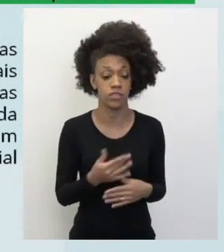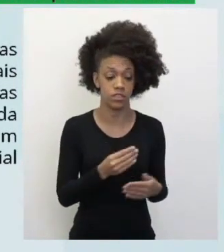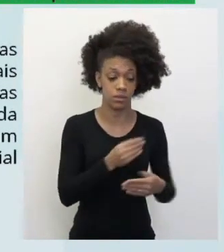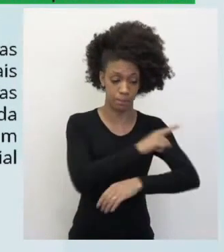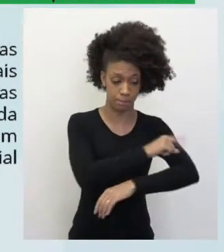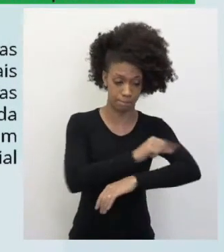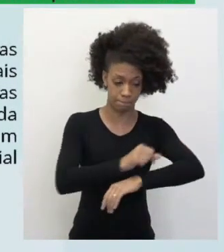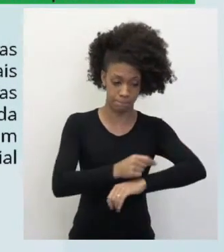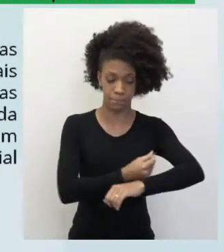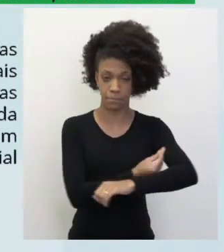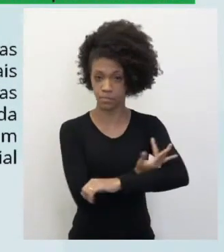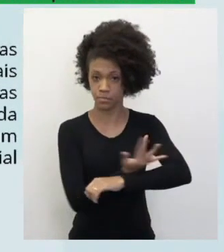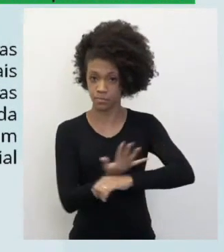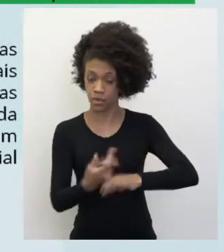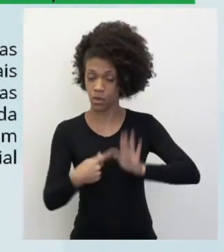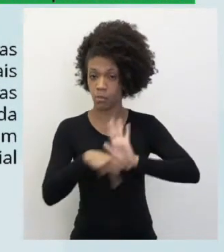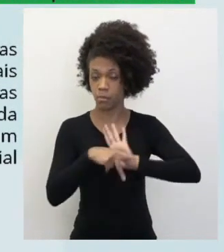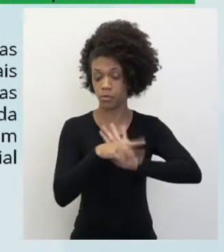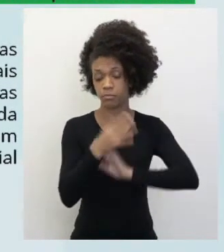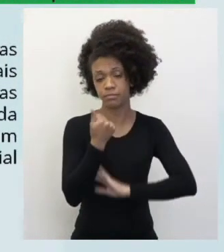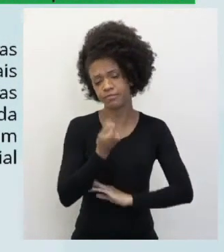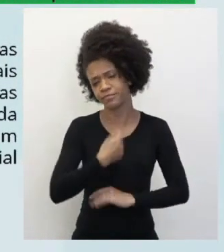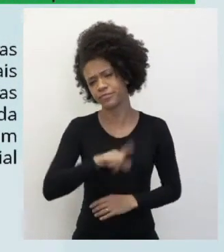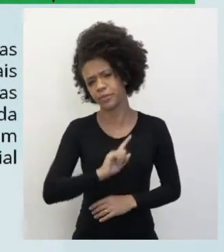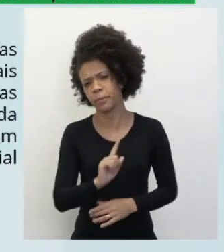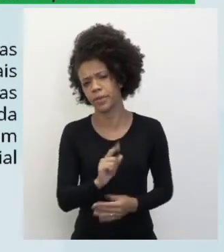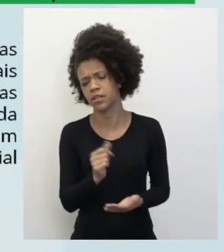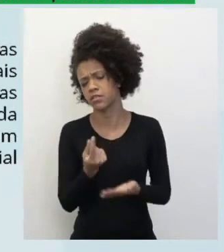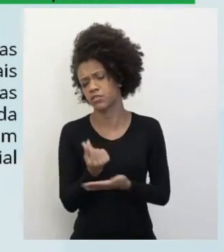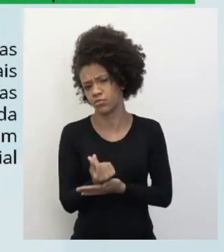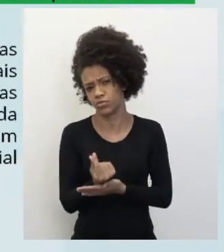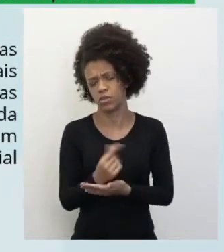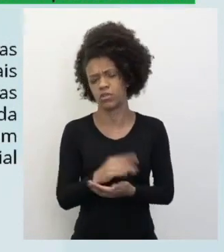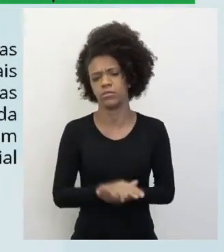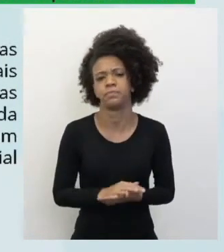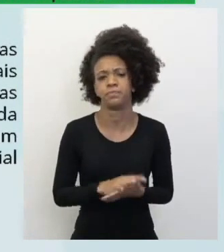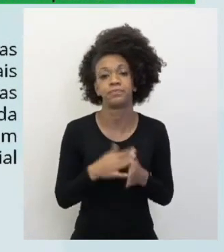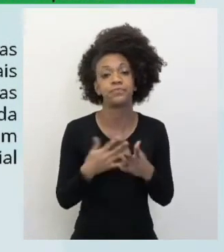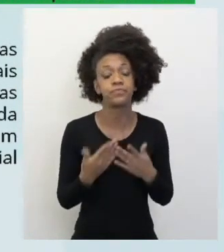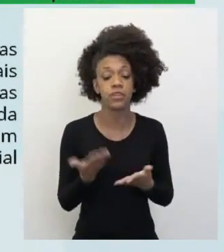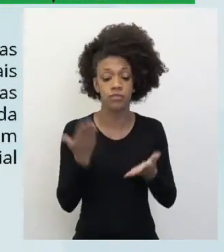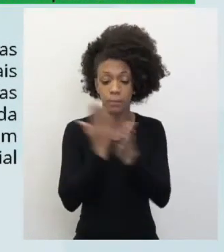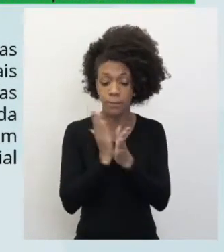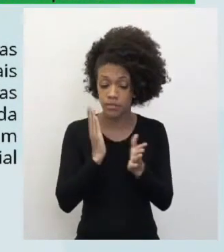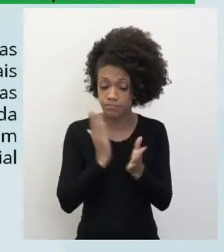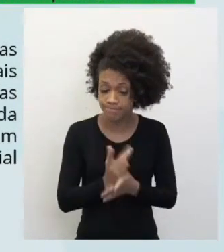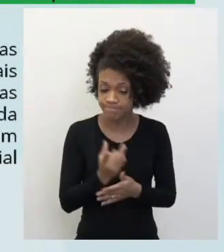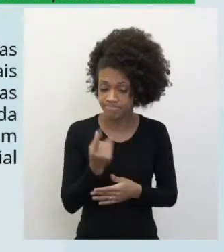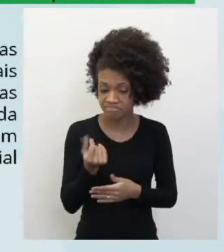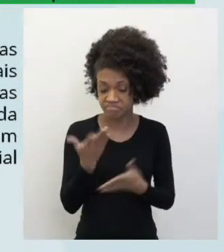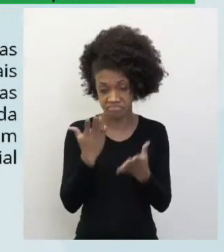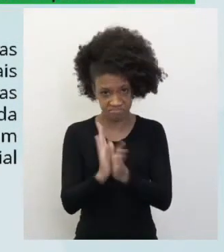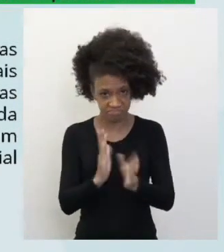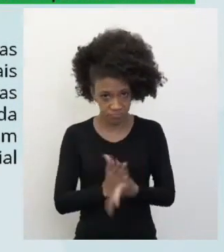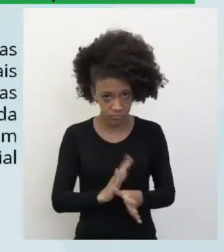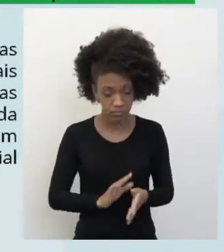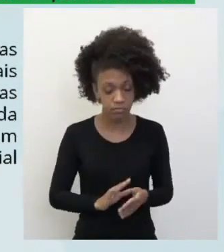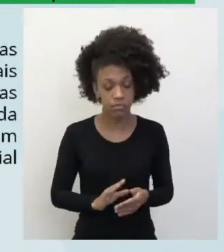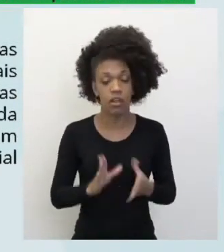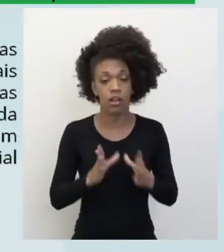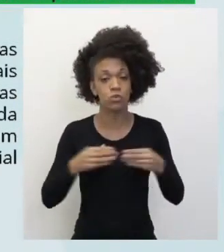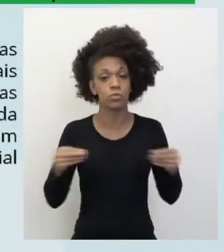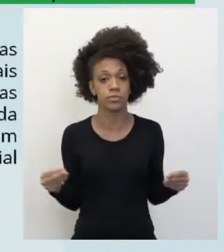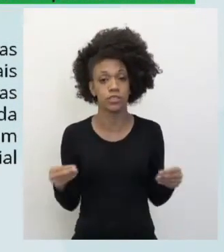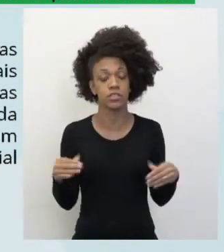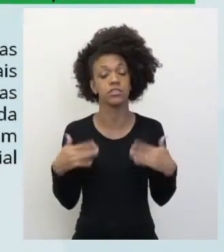próprio sustento, não tem necessidade de moedas, né? Então elas vão perdendo valor até desaparecerem.